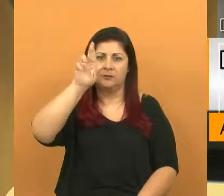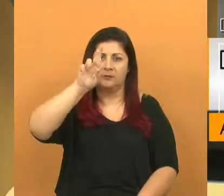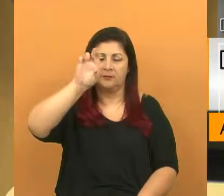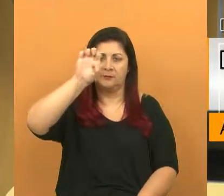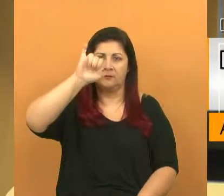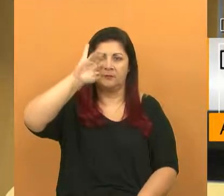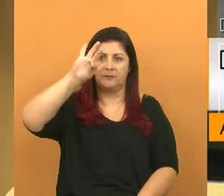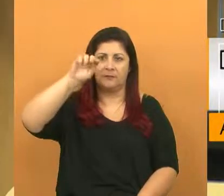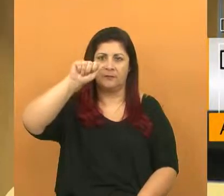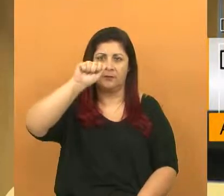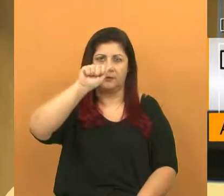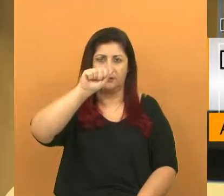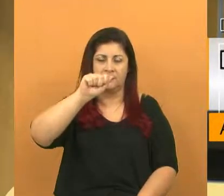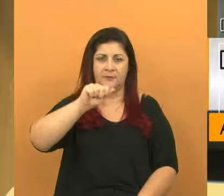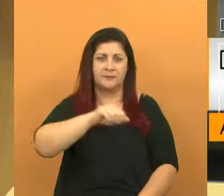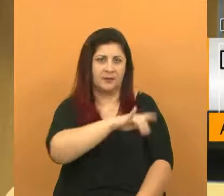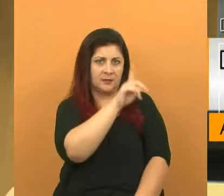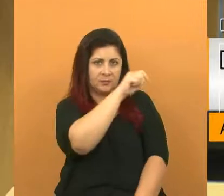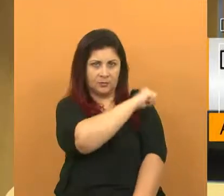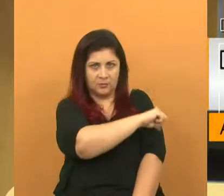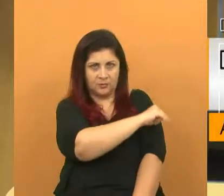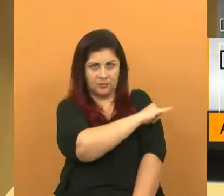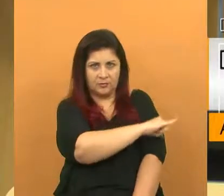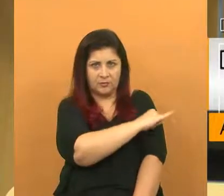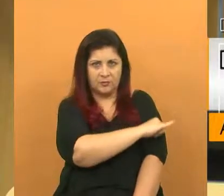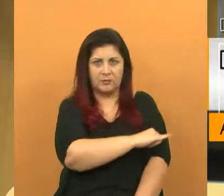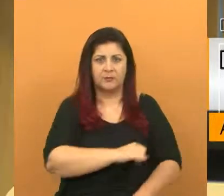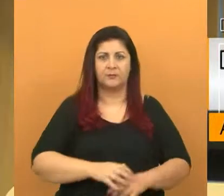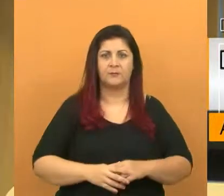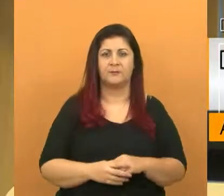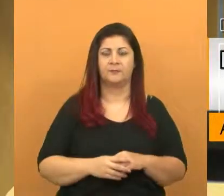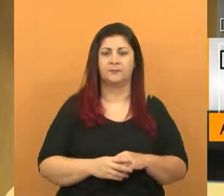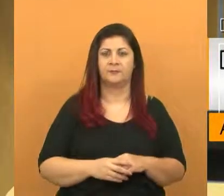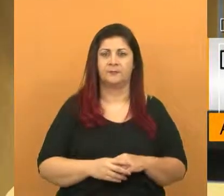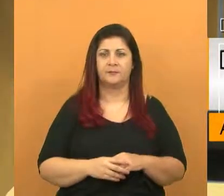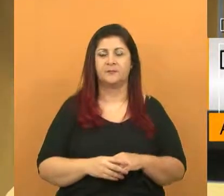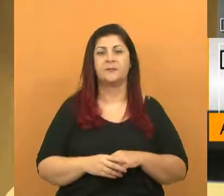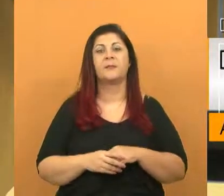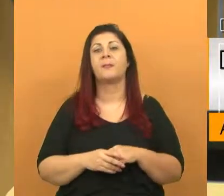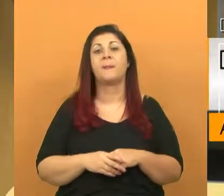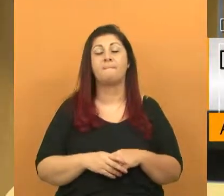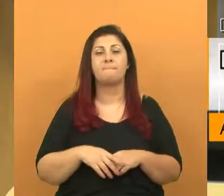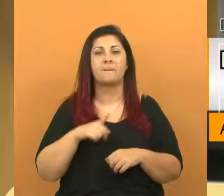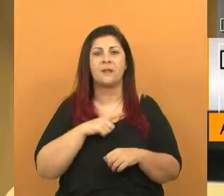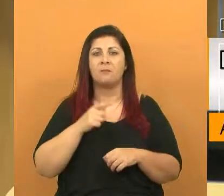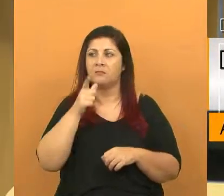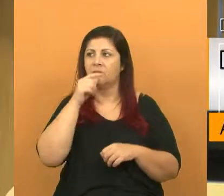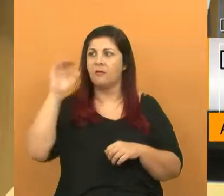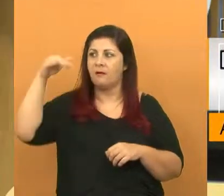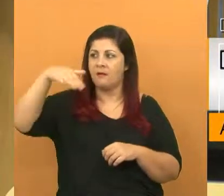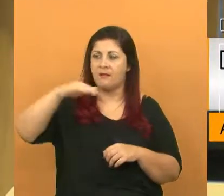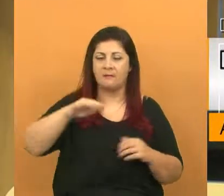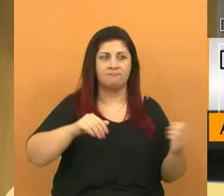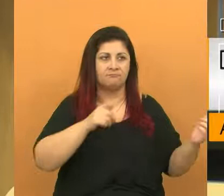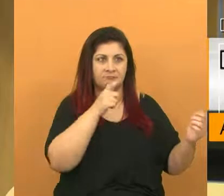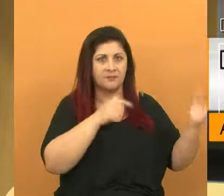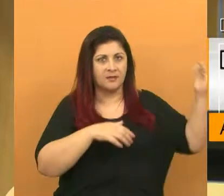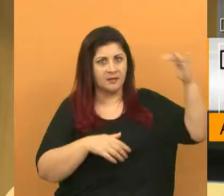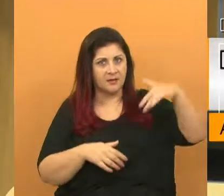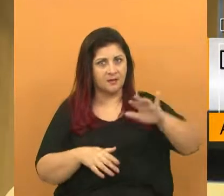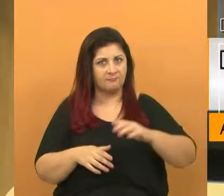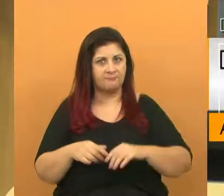rios tributários que descem das encostas circundantes entre os quais destaca o rio dos macacos hoje